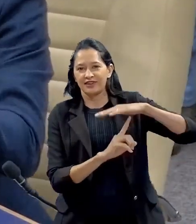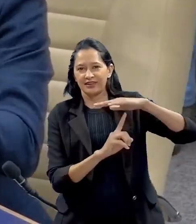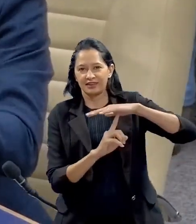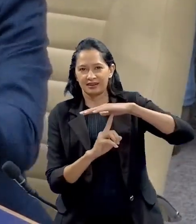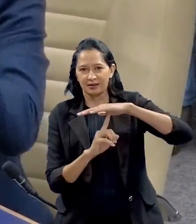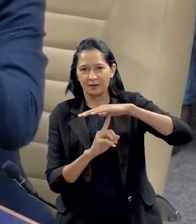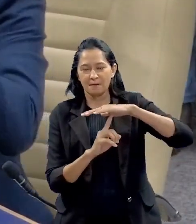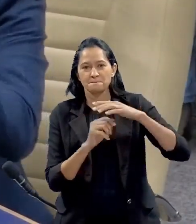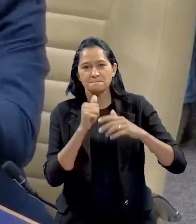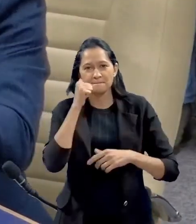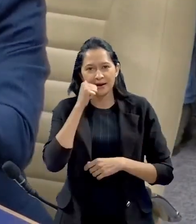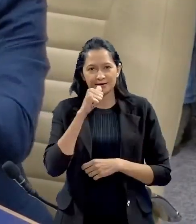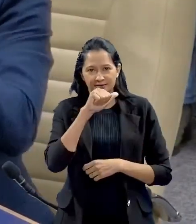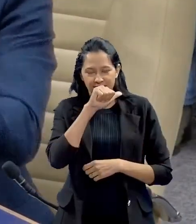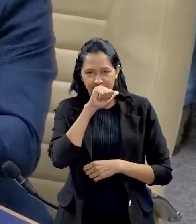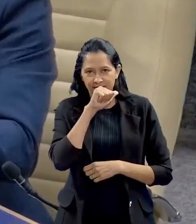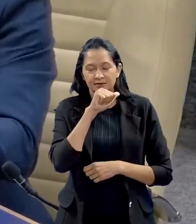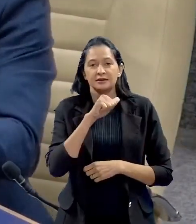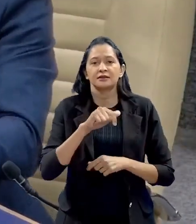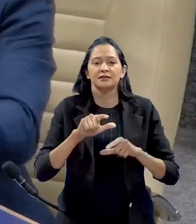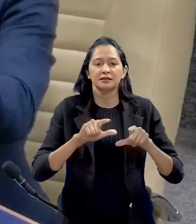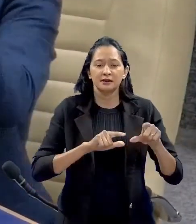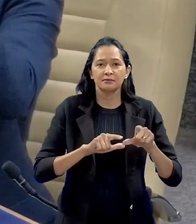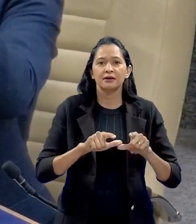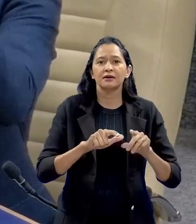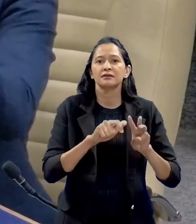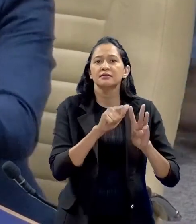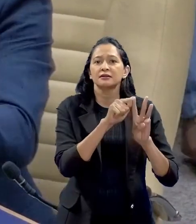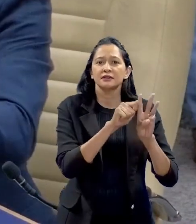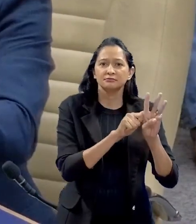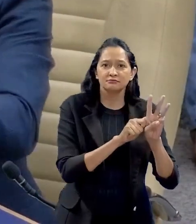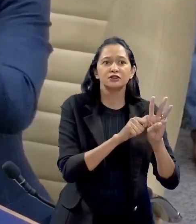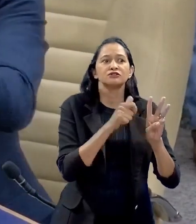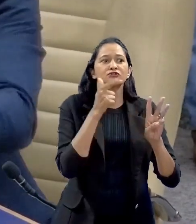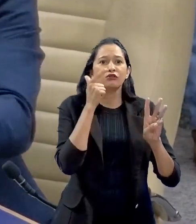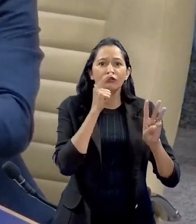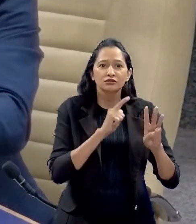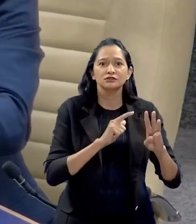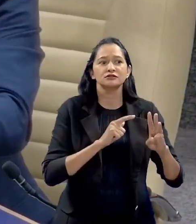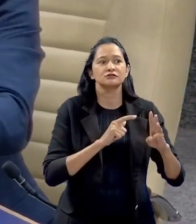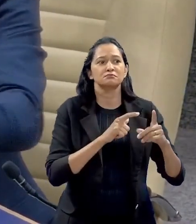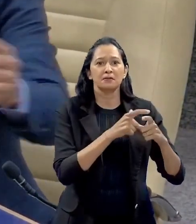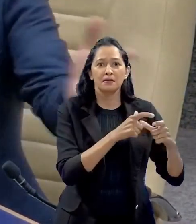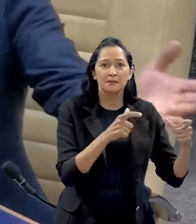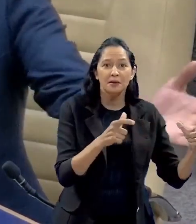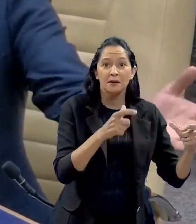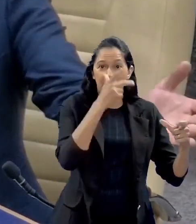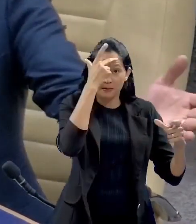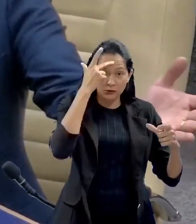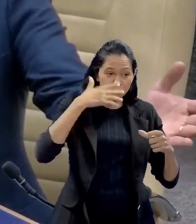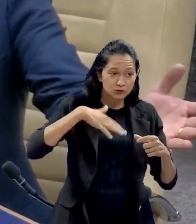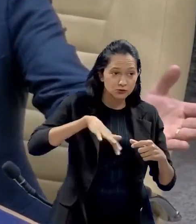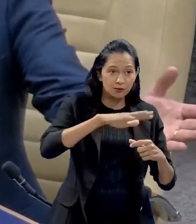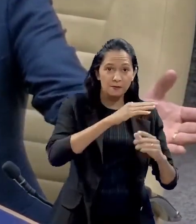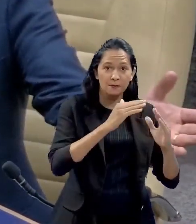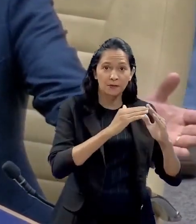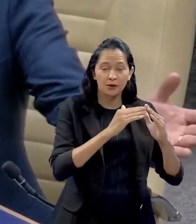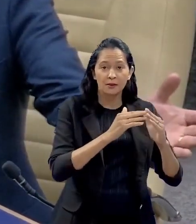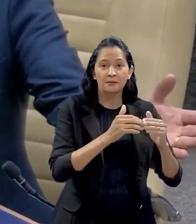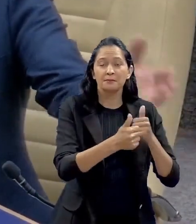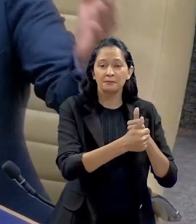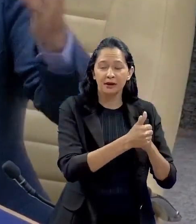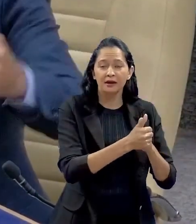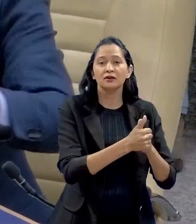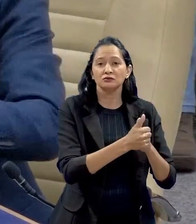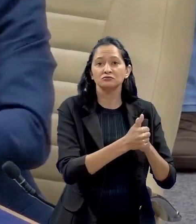na T25, trabalharam 3 meses, deu certo. Os moradores querem, mas tiraram a autorização